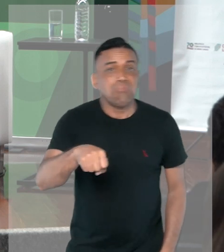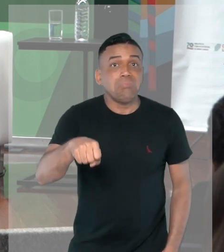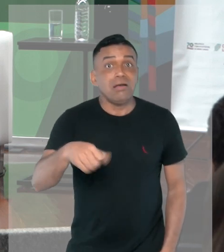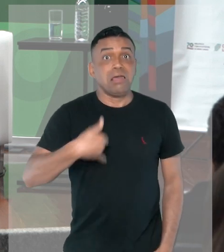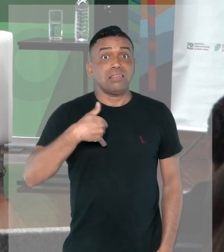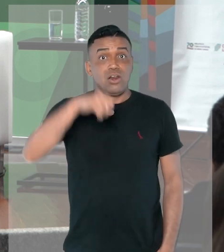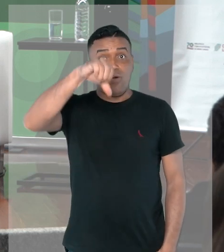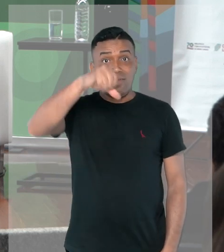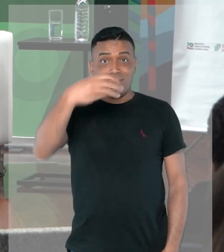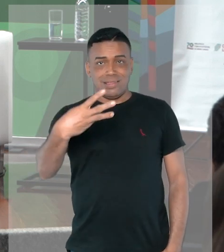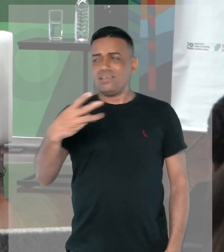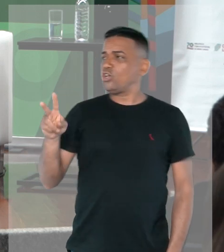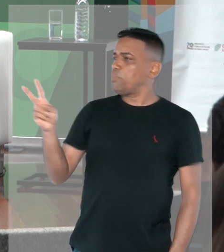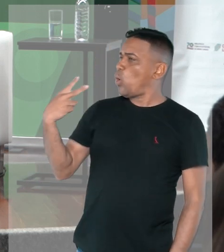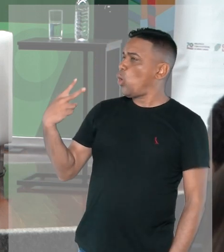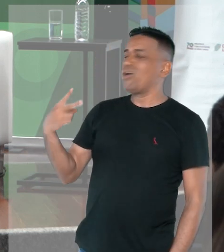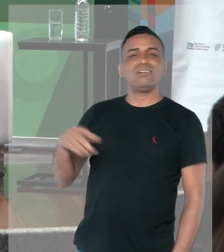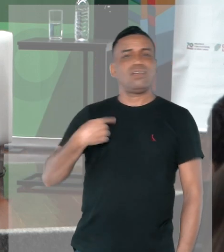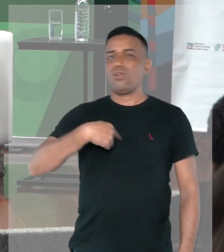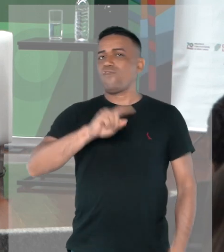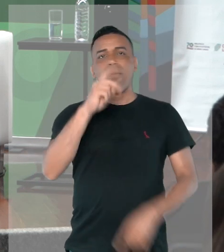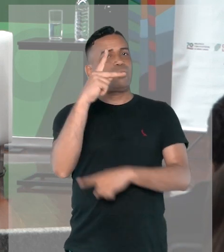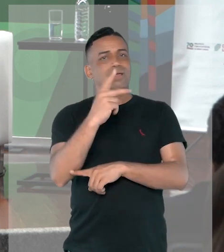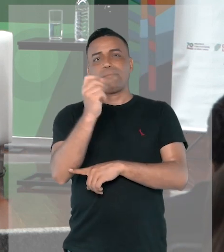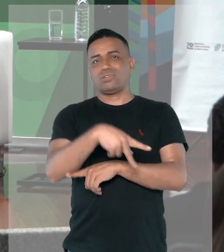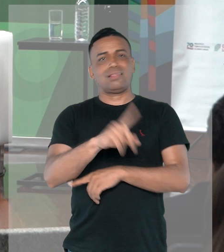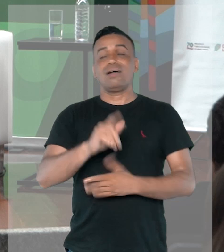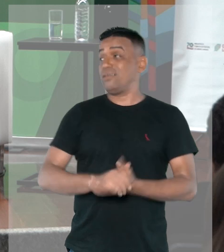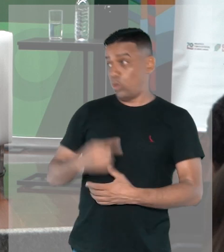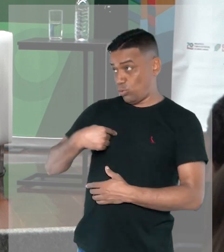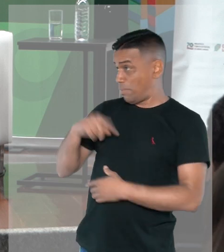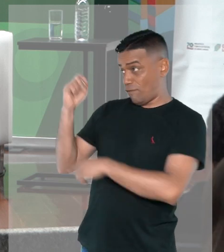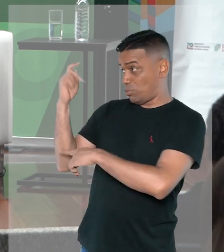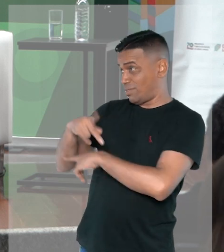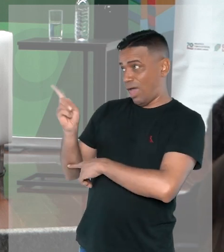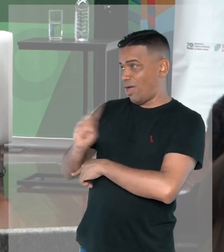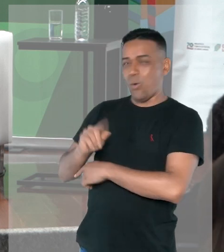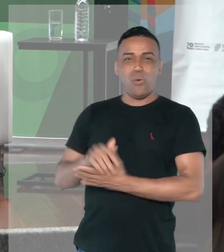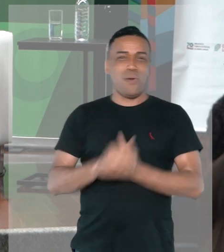anos de idade, olhou para mim e disse assim, eu não vou me aposentar. Eu falei, nem eu.